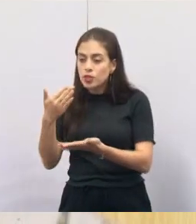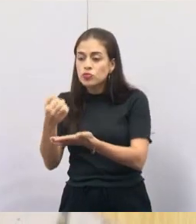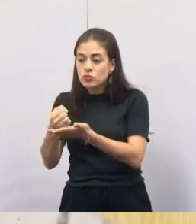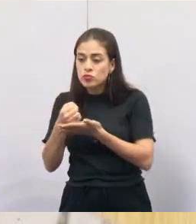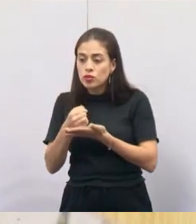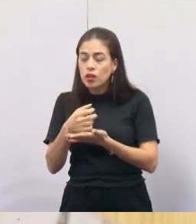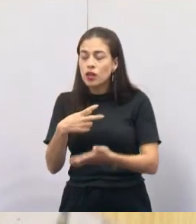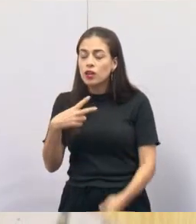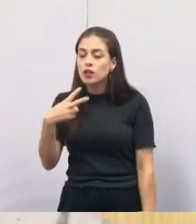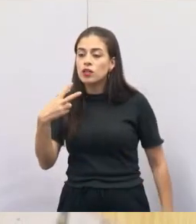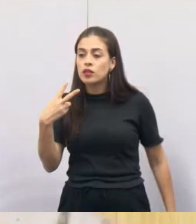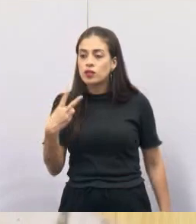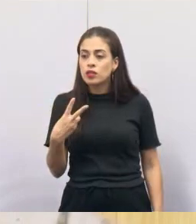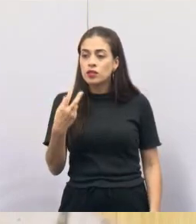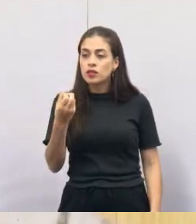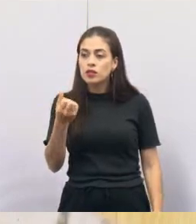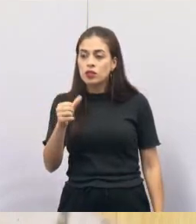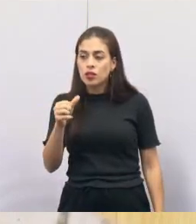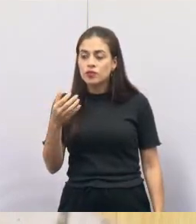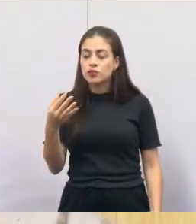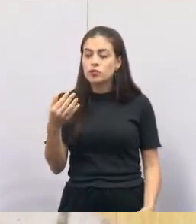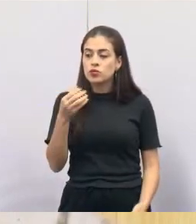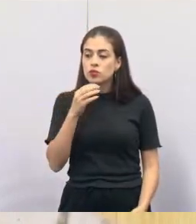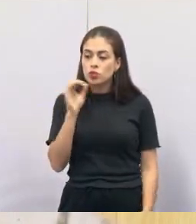27/10/2022, requerimento